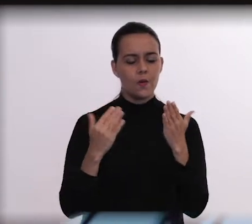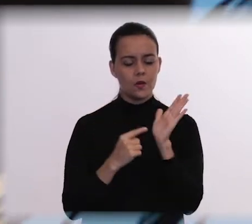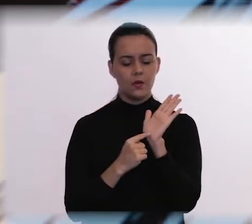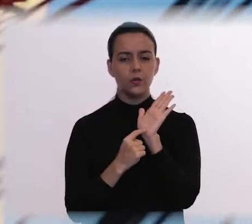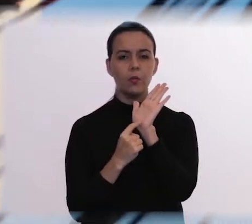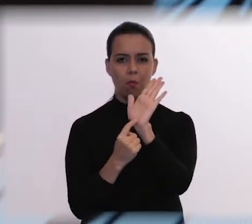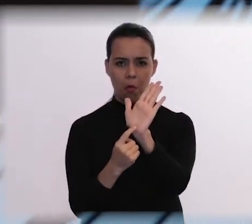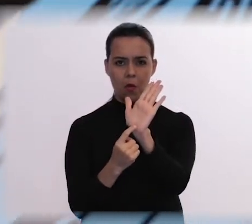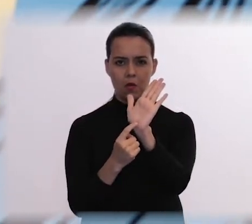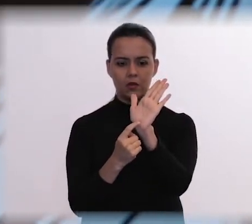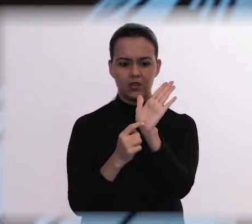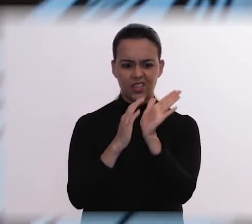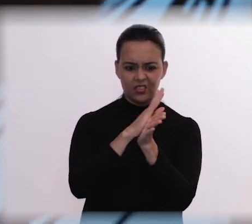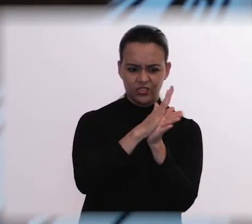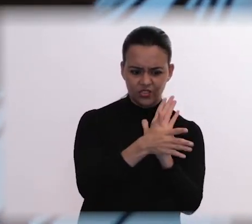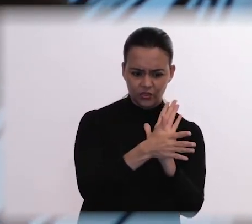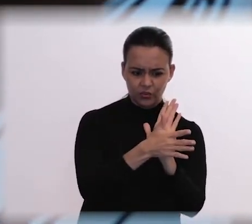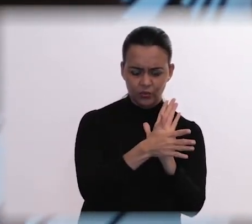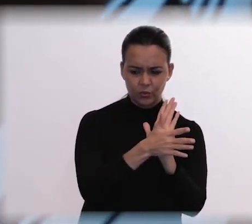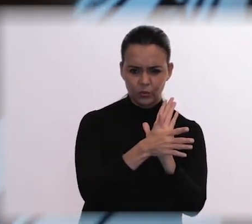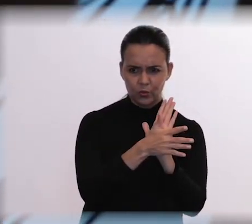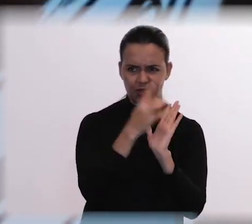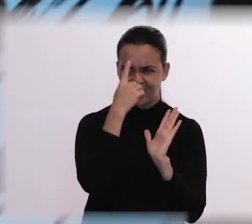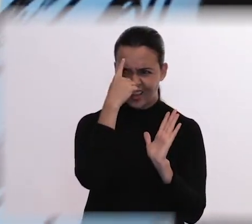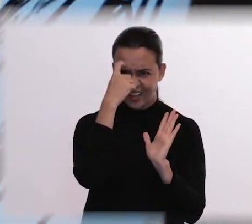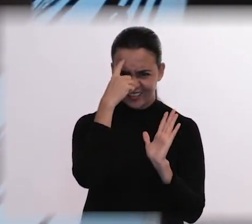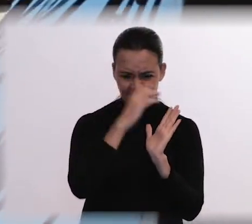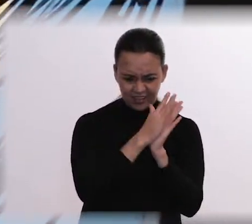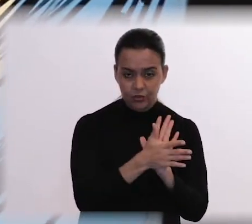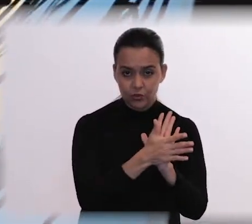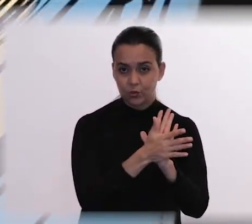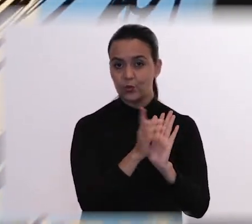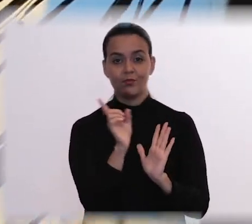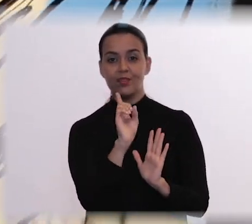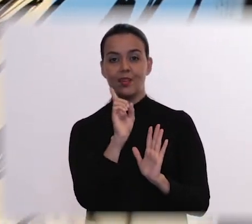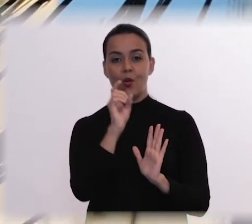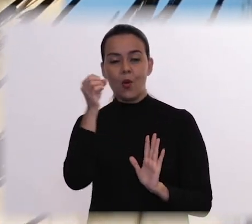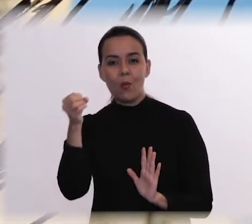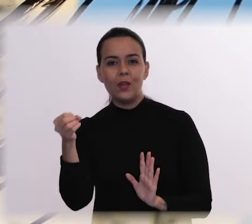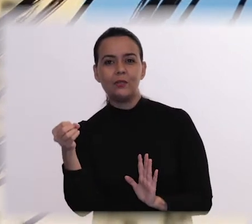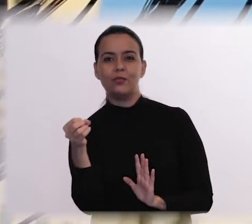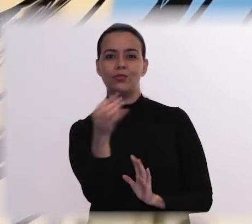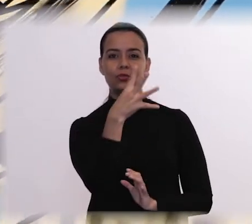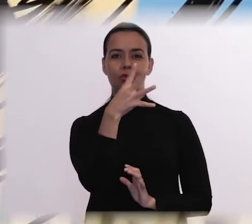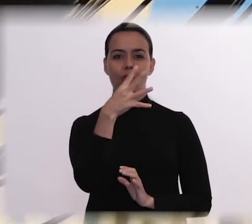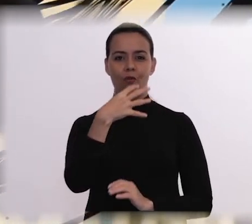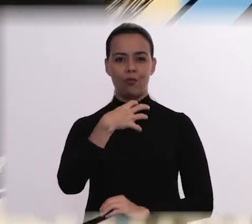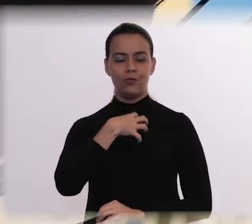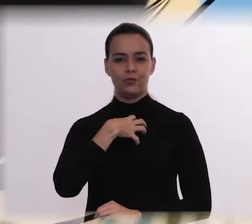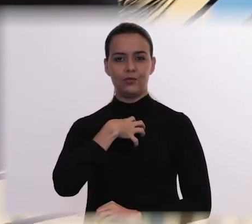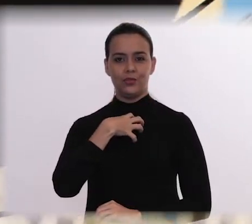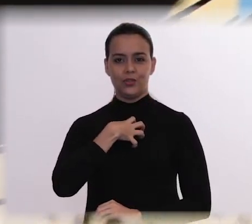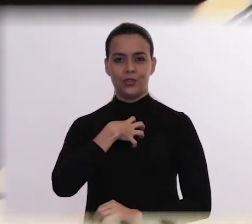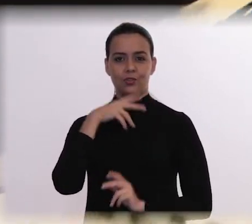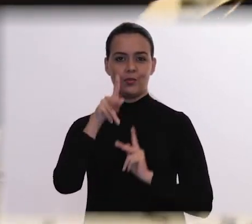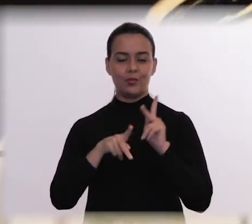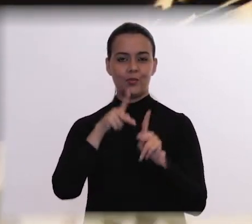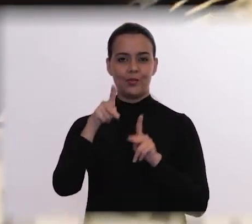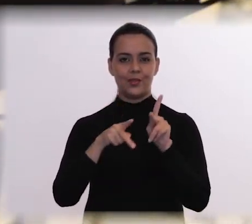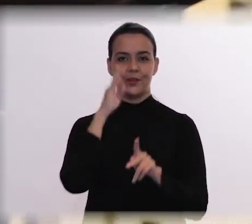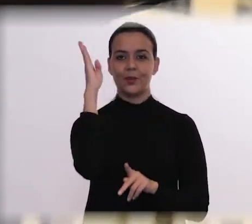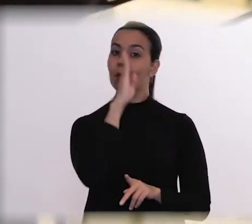e construtor ao mesmo tempo, a gente não fala simplesmente da renovação das linguagens literárias, artísticas,